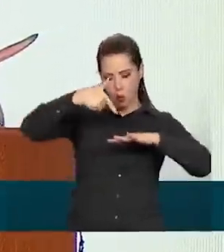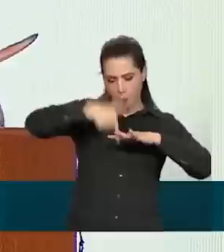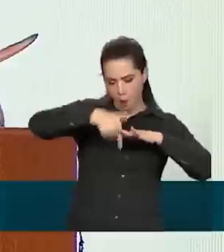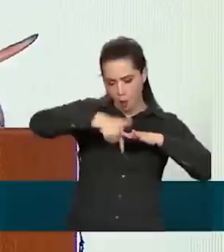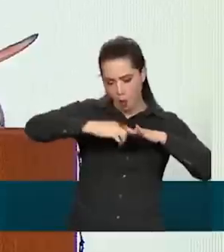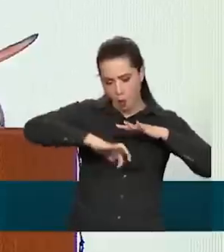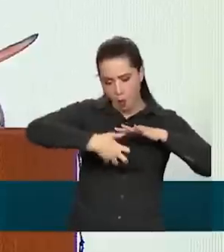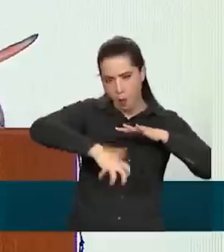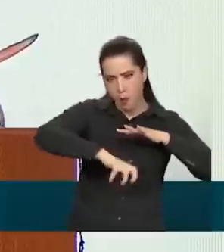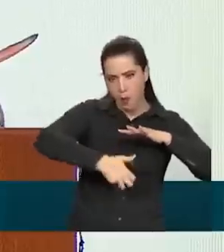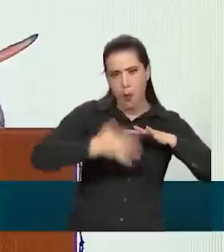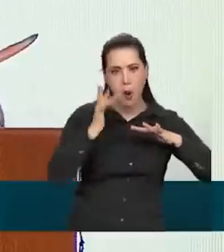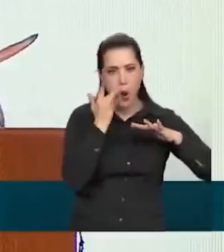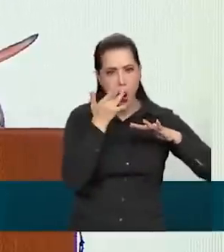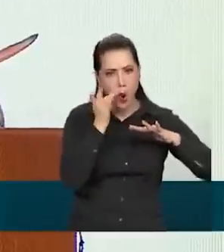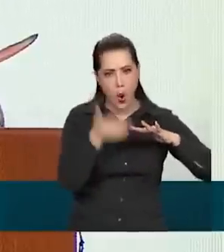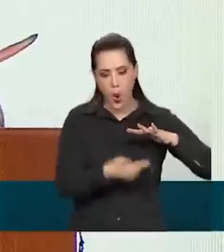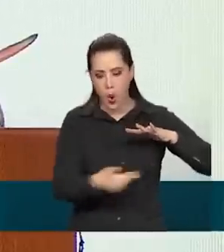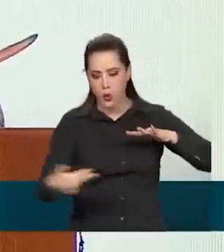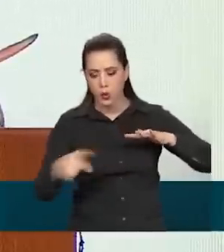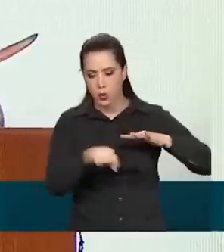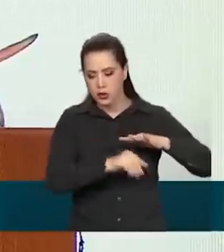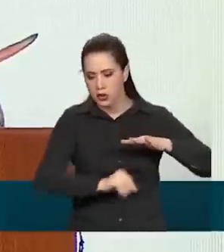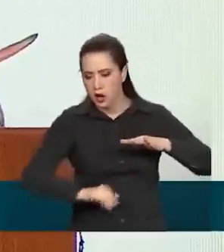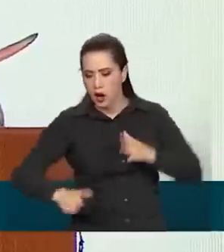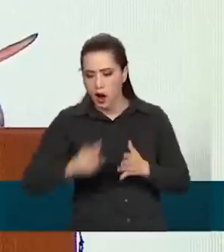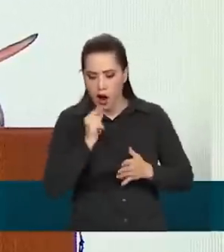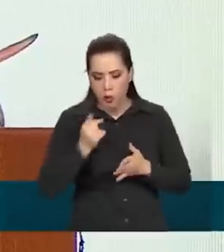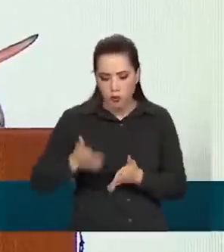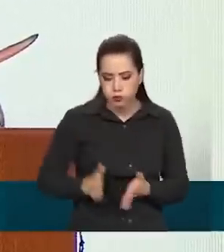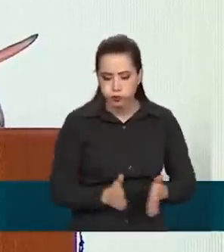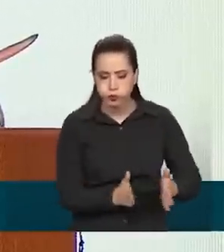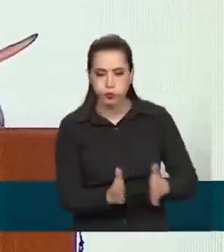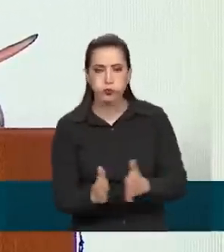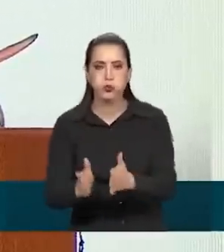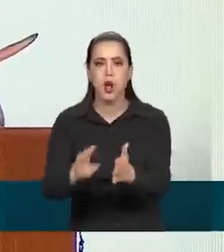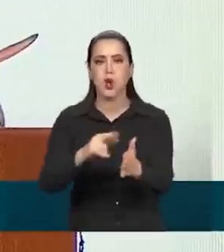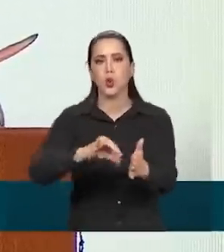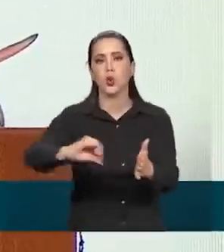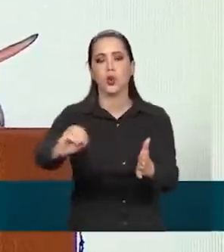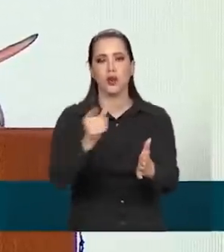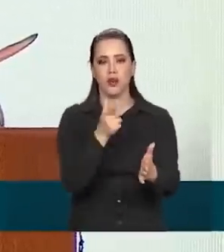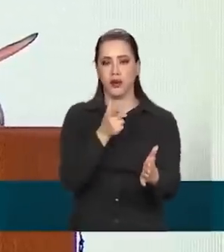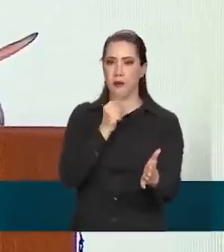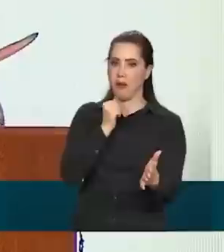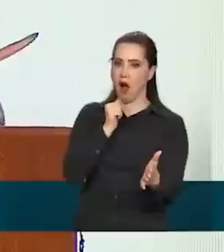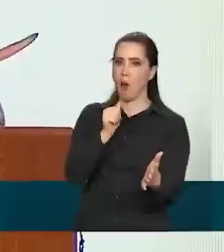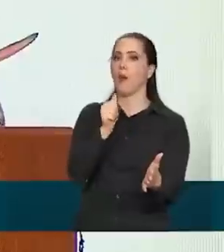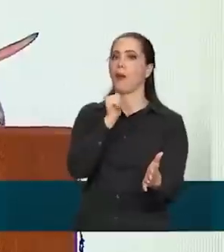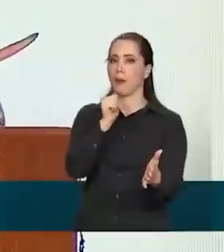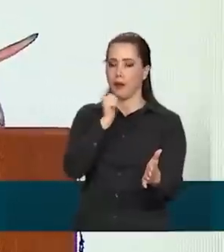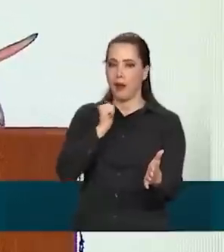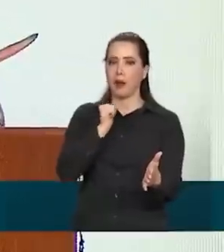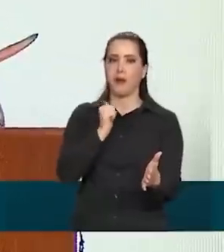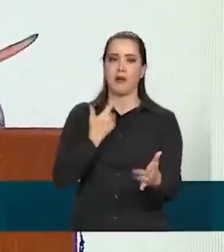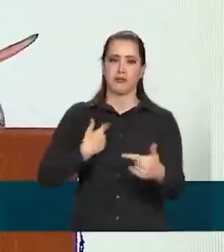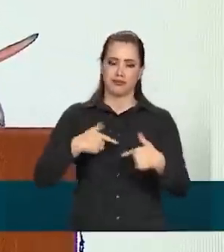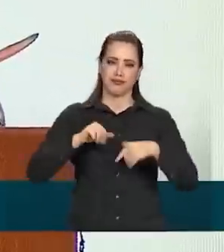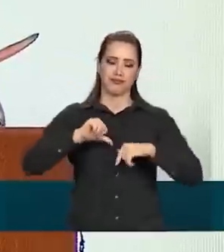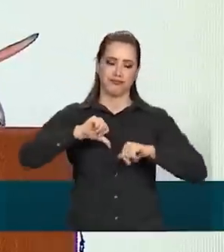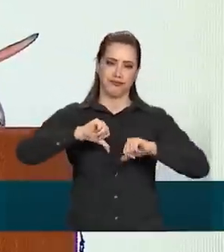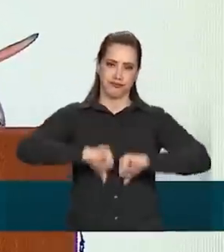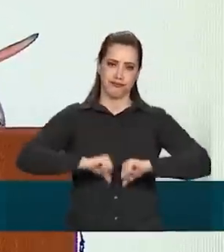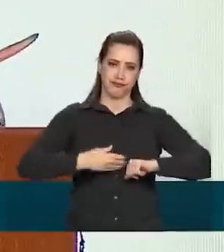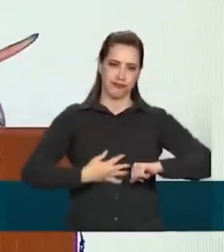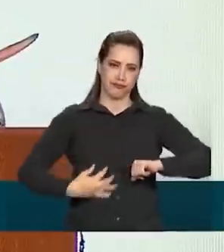pelos agrotóxicos nas grandes lavouras do agronegócio, as invasões em nossos territórios, as condições degradantes